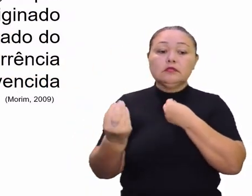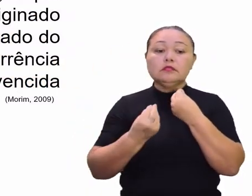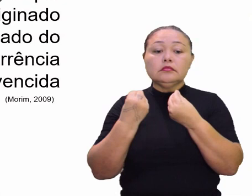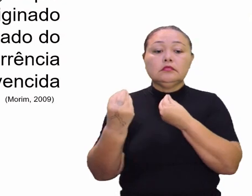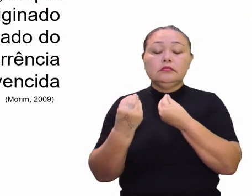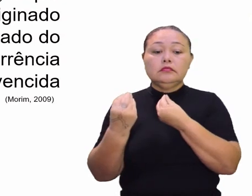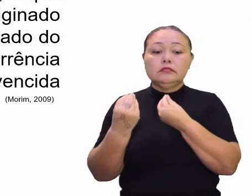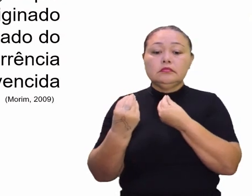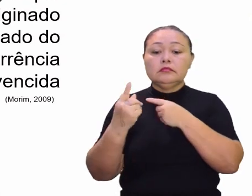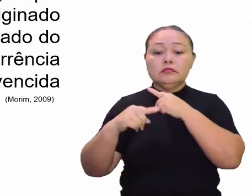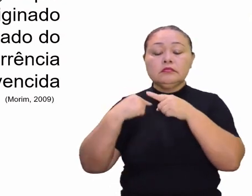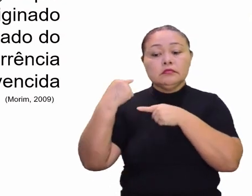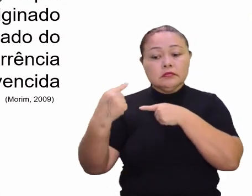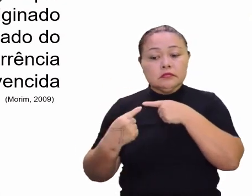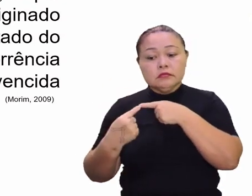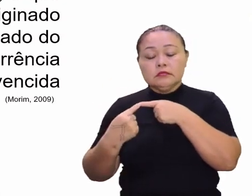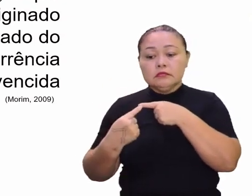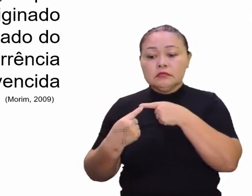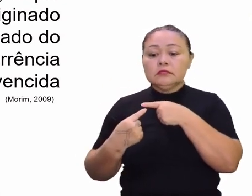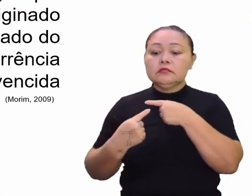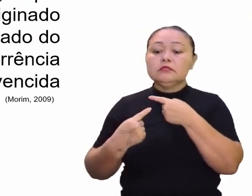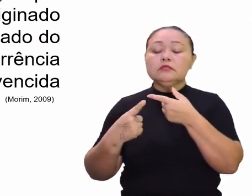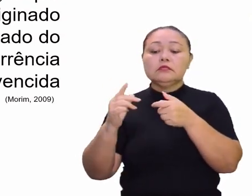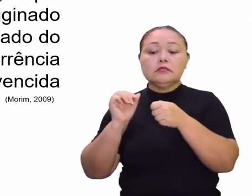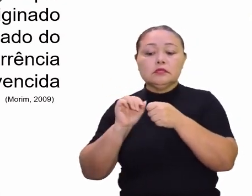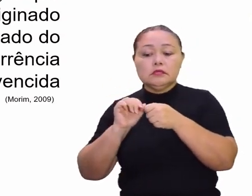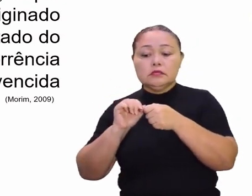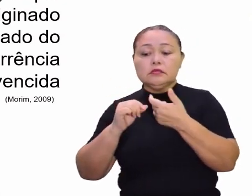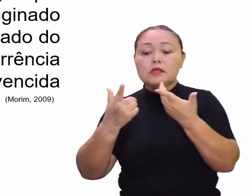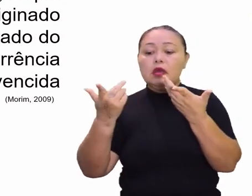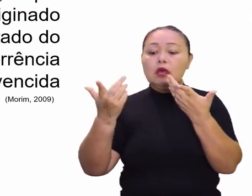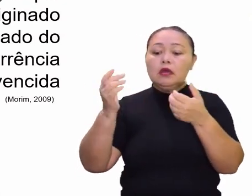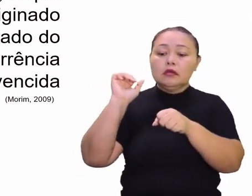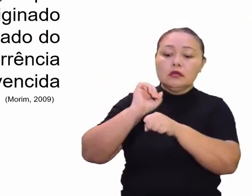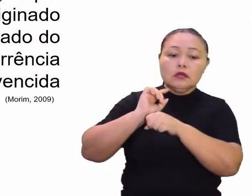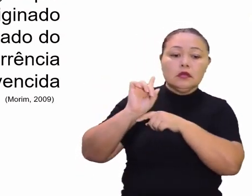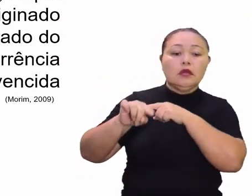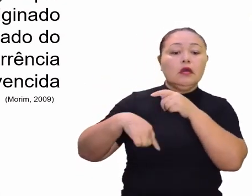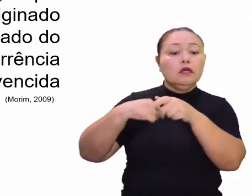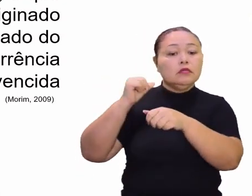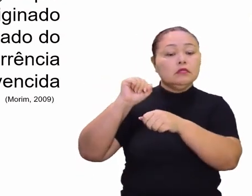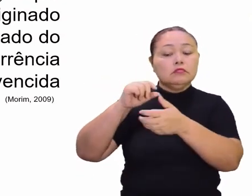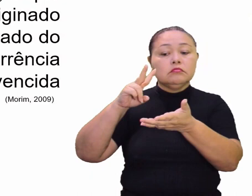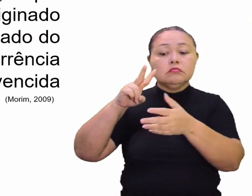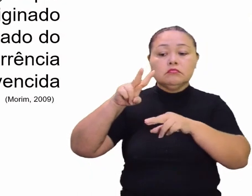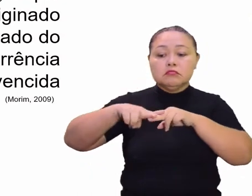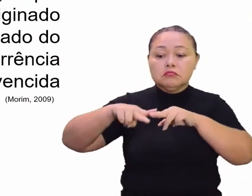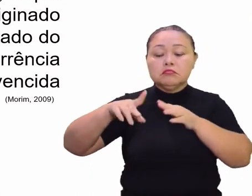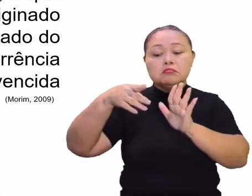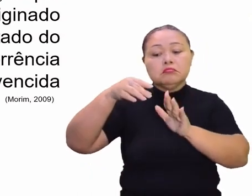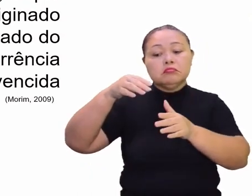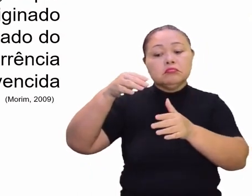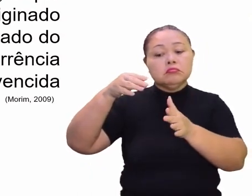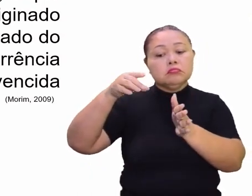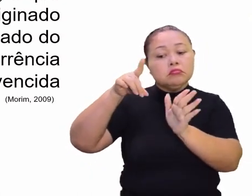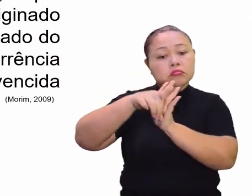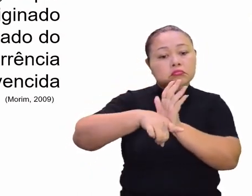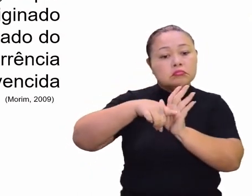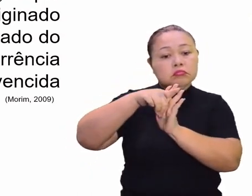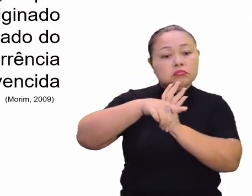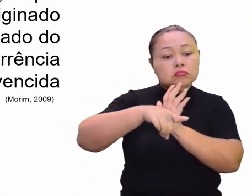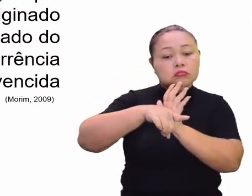entender que depois de tantas frustrações, houve a paralisação da ferrovia, a gente vai ter aí